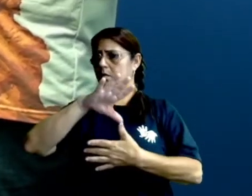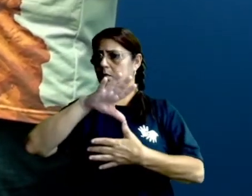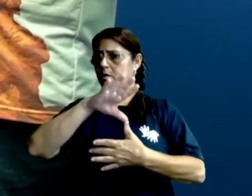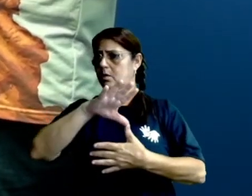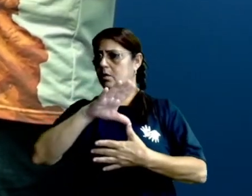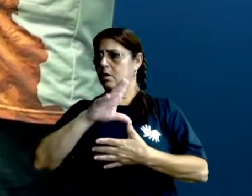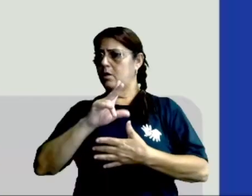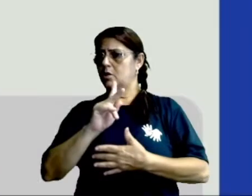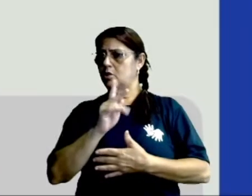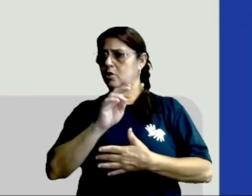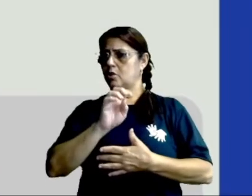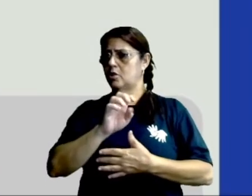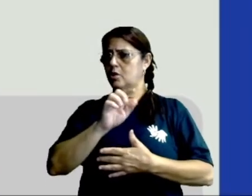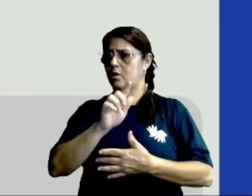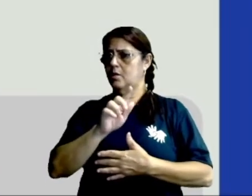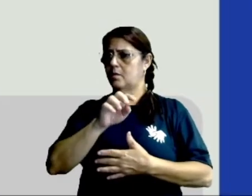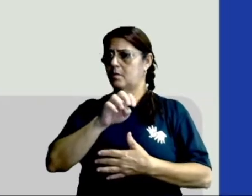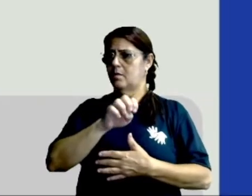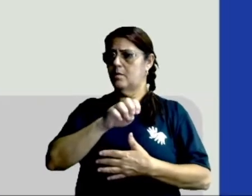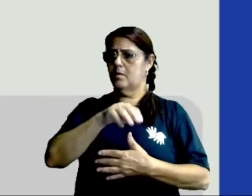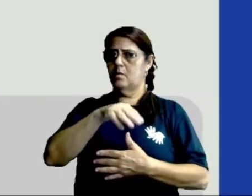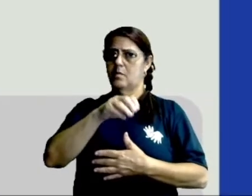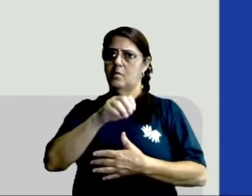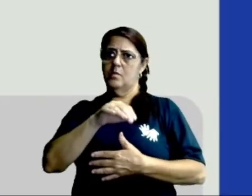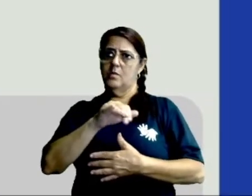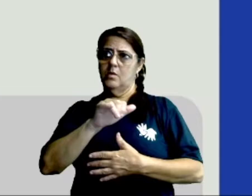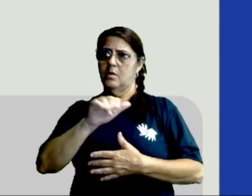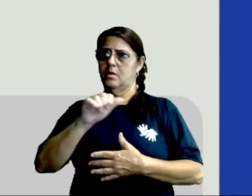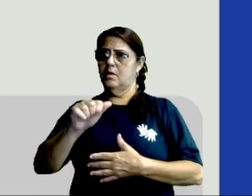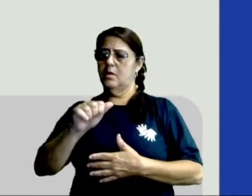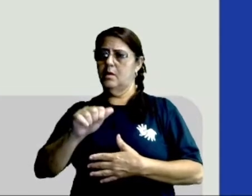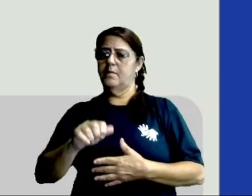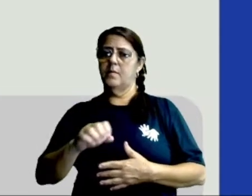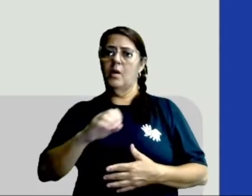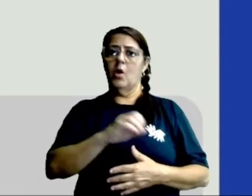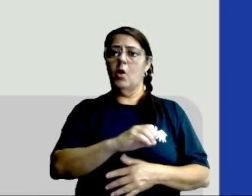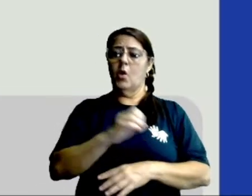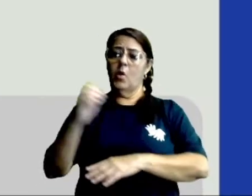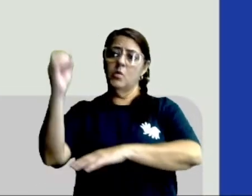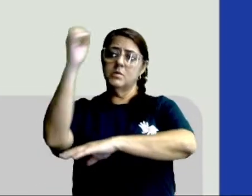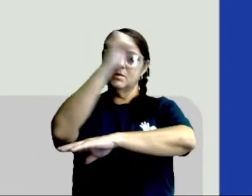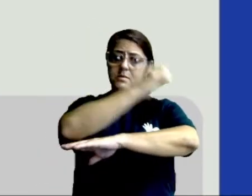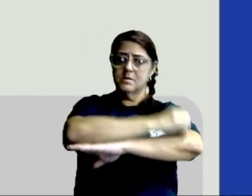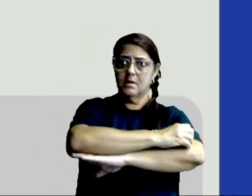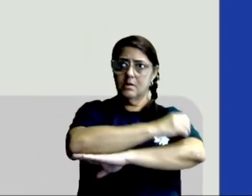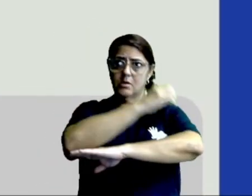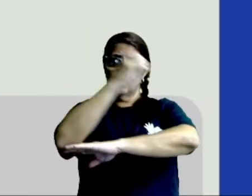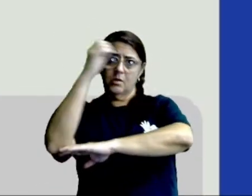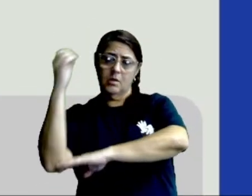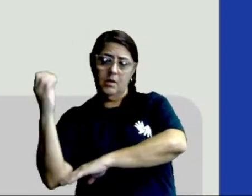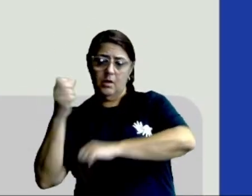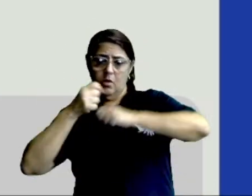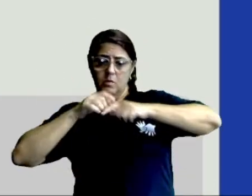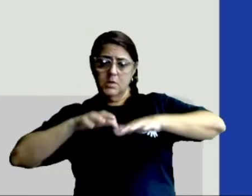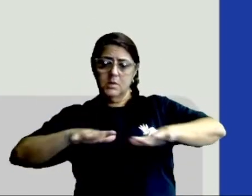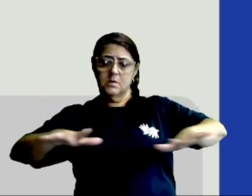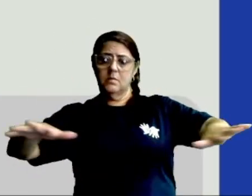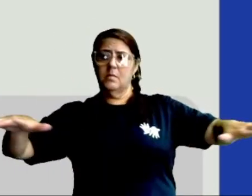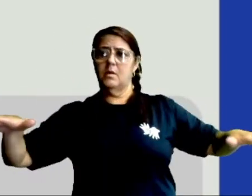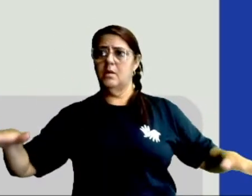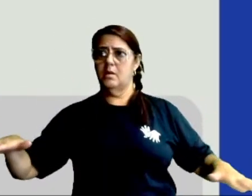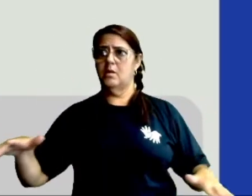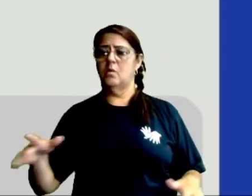a hegemonia europeia e a divisão do mundo, né? Em Ocidente e Oriente, e como eles se espalharam e